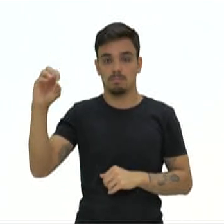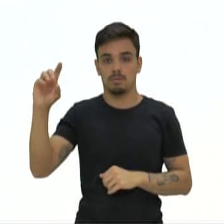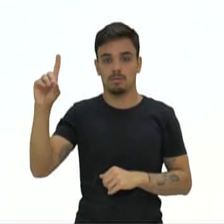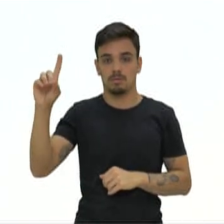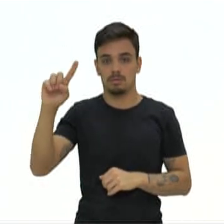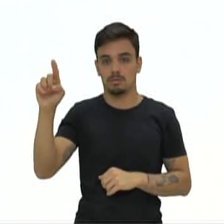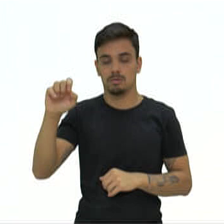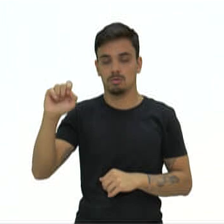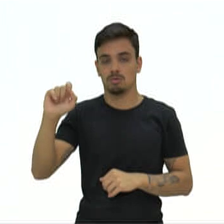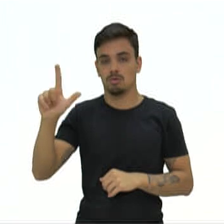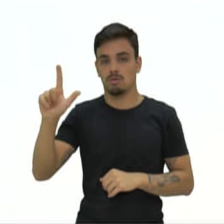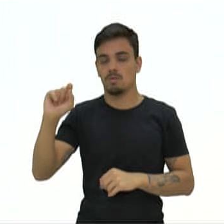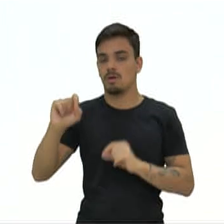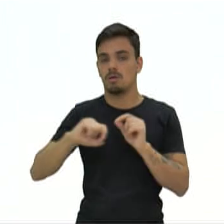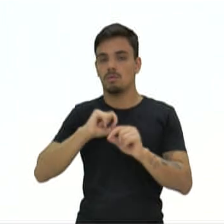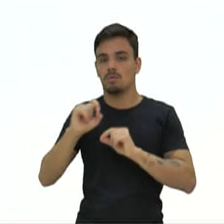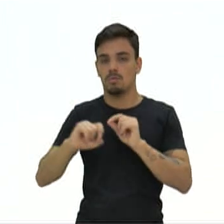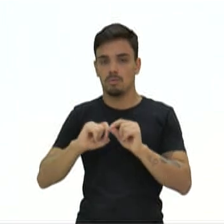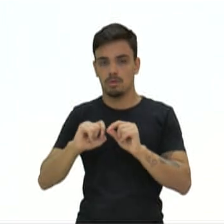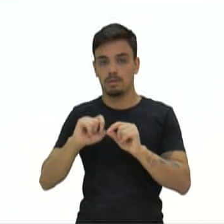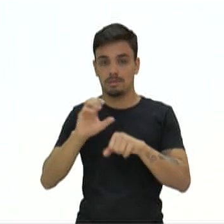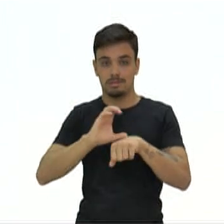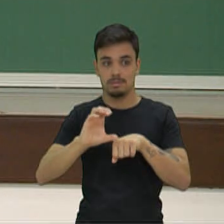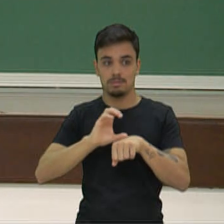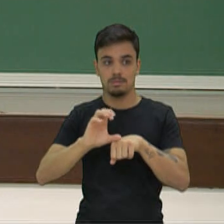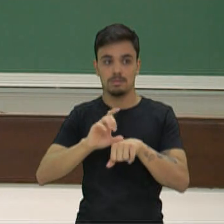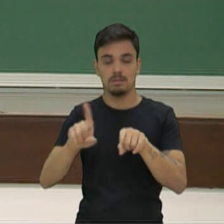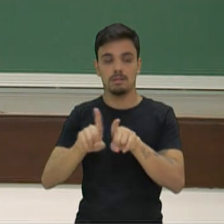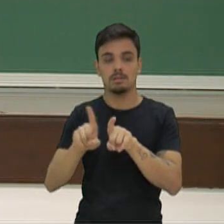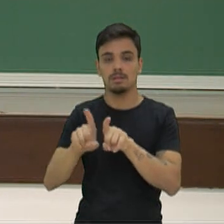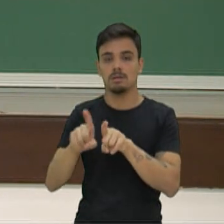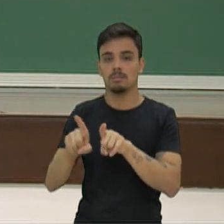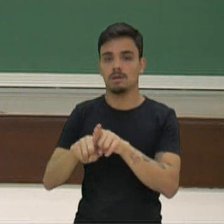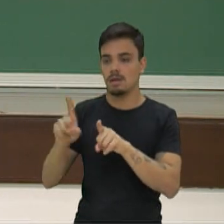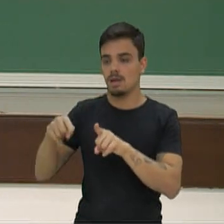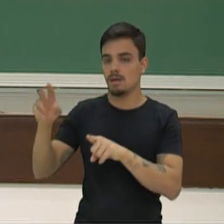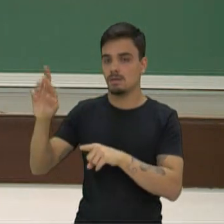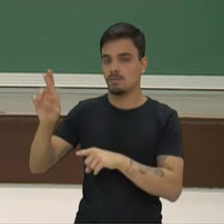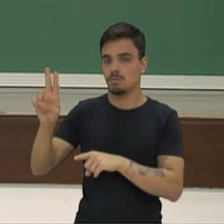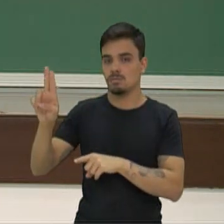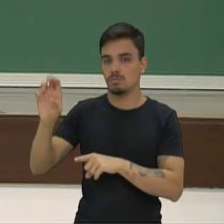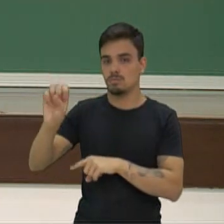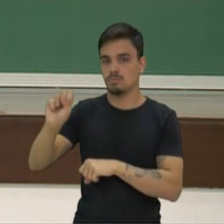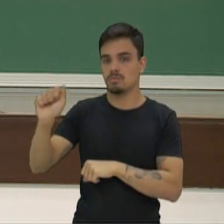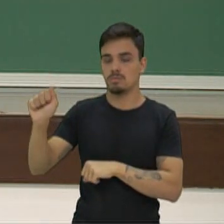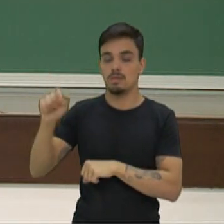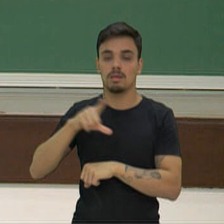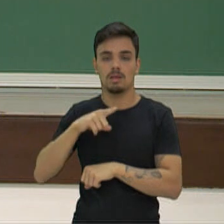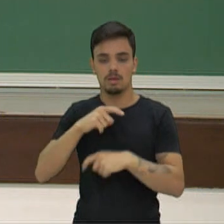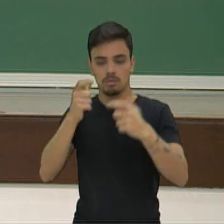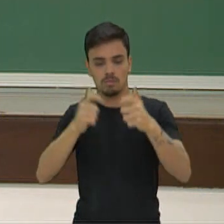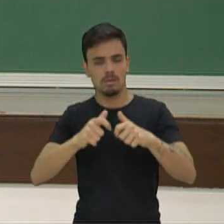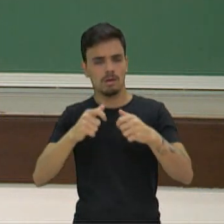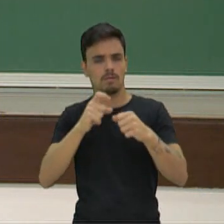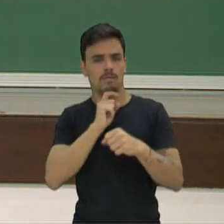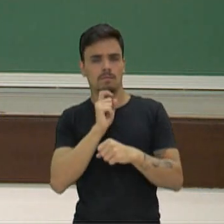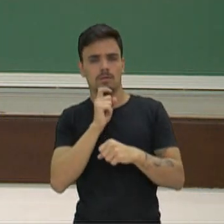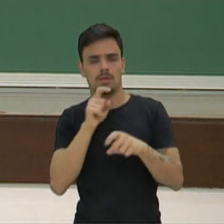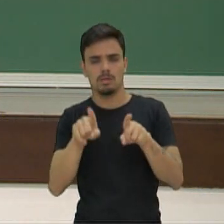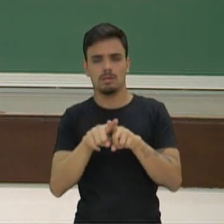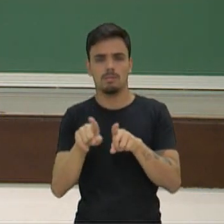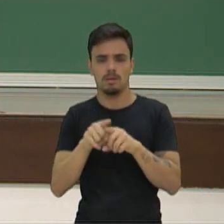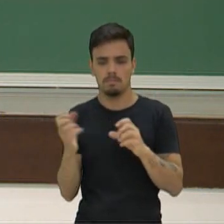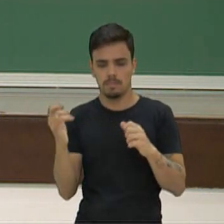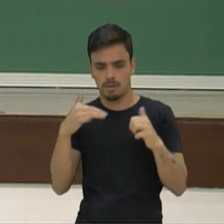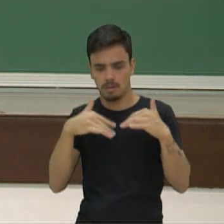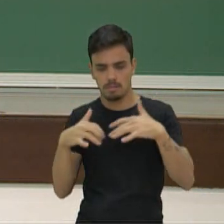russa. Na Rússia tem bastante isso, regiões bastante frias, e vai acumulando aquela matéria orgânica